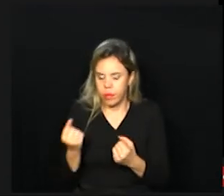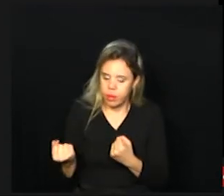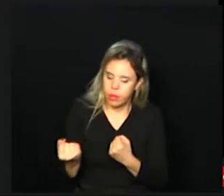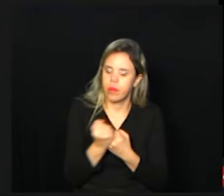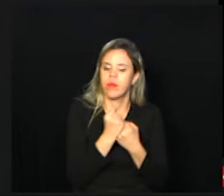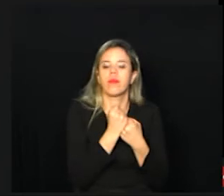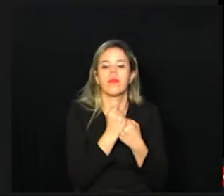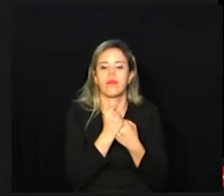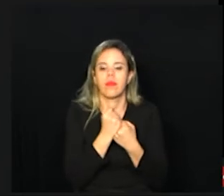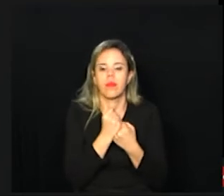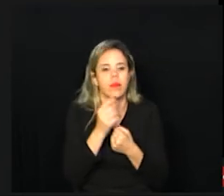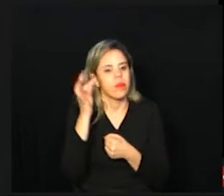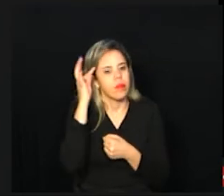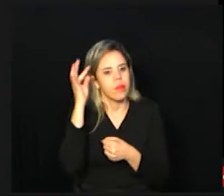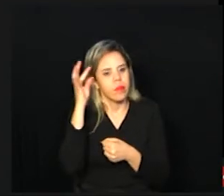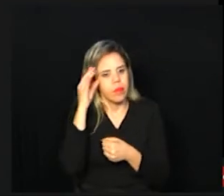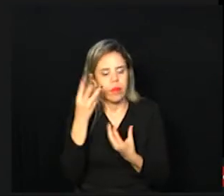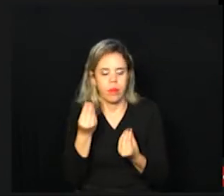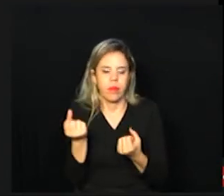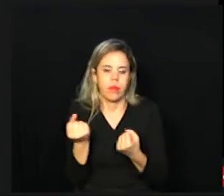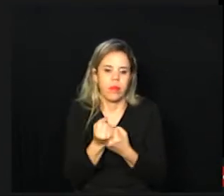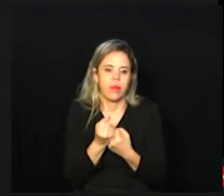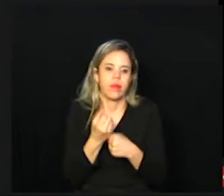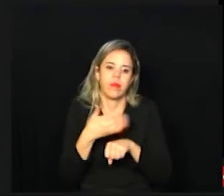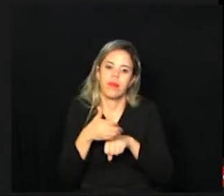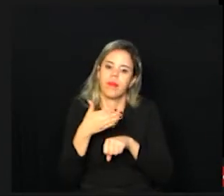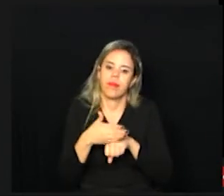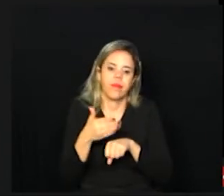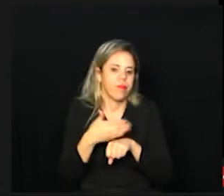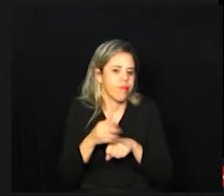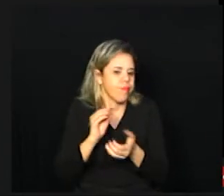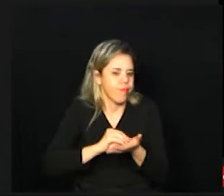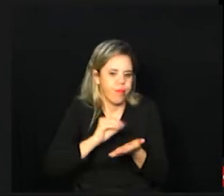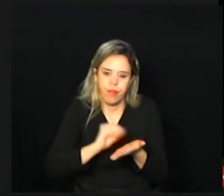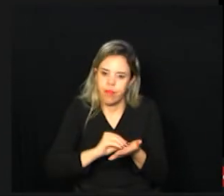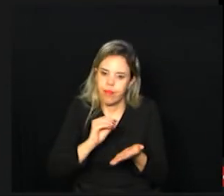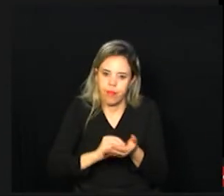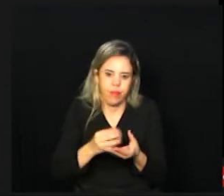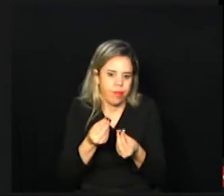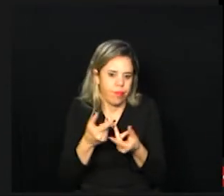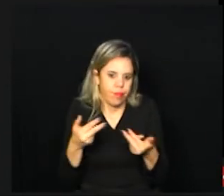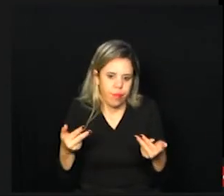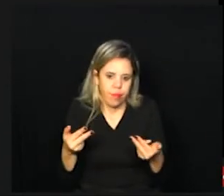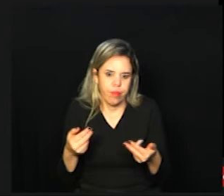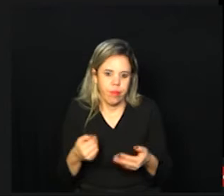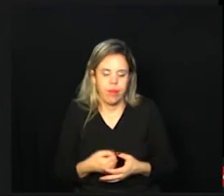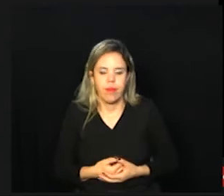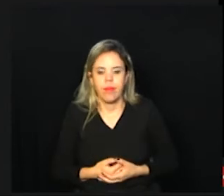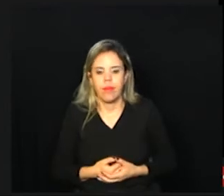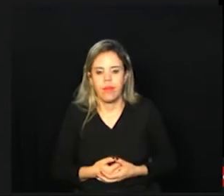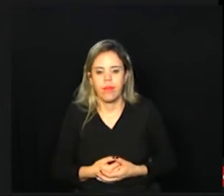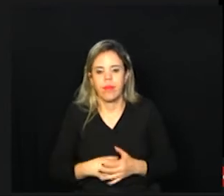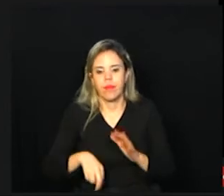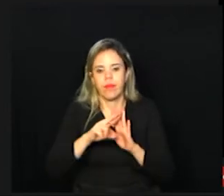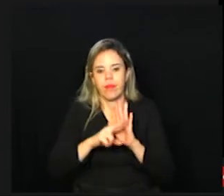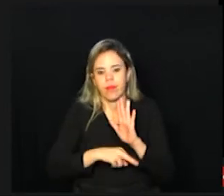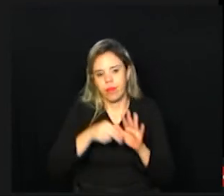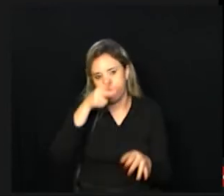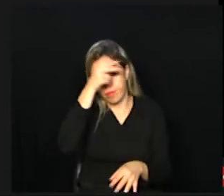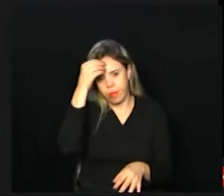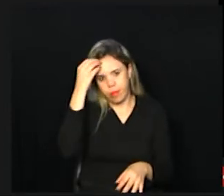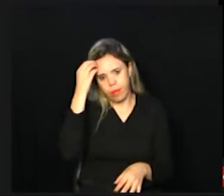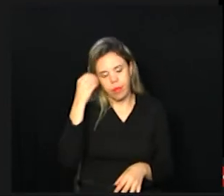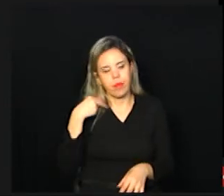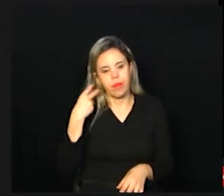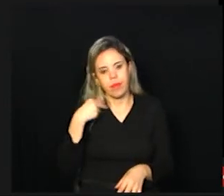lei, na teoria, ela está muito amparada. Na prática, ainda falta muita coisa. Medidas públicas, como a